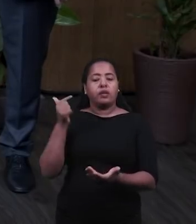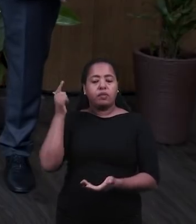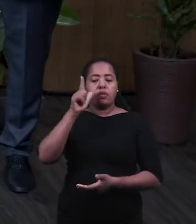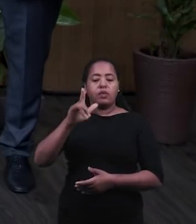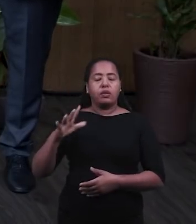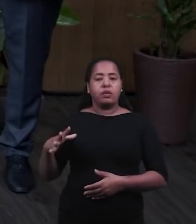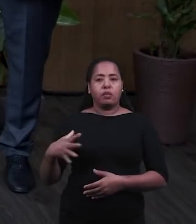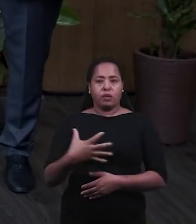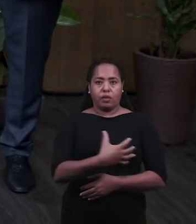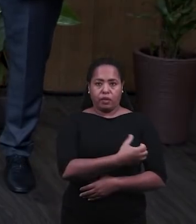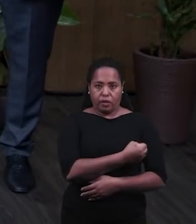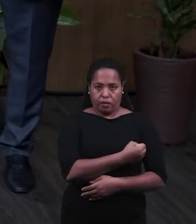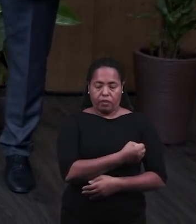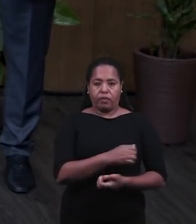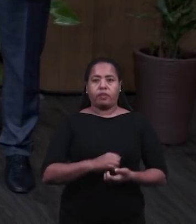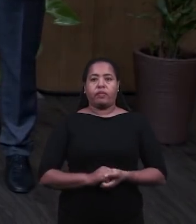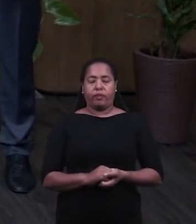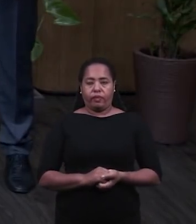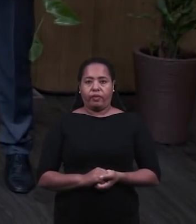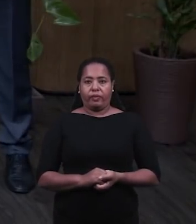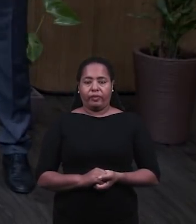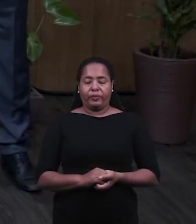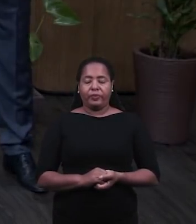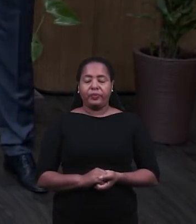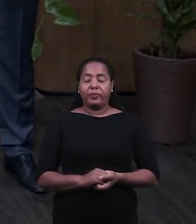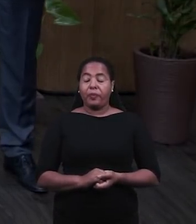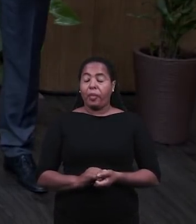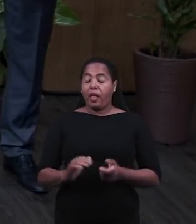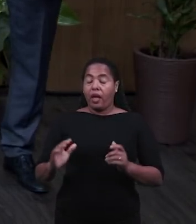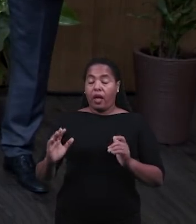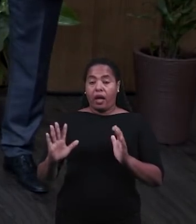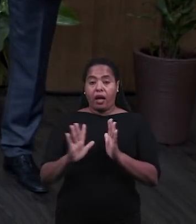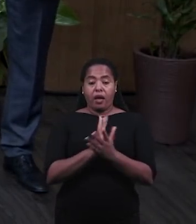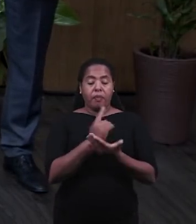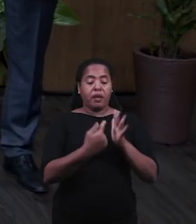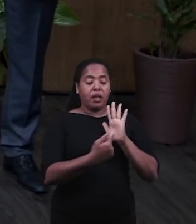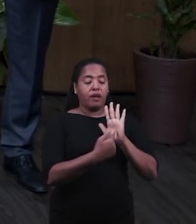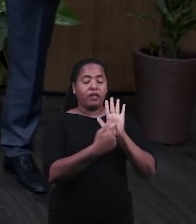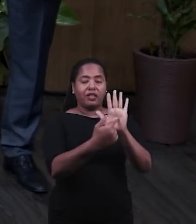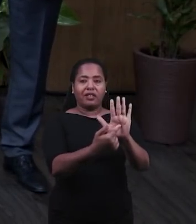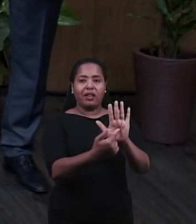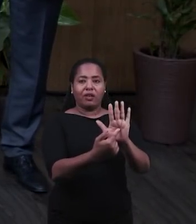sintetizou. Glória a Deus. A palavra de Deus traz paz,